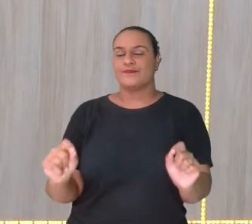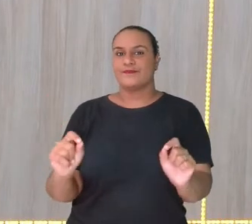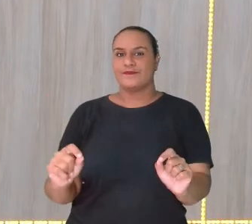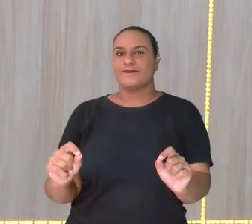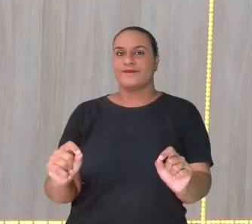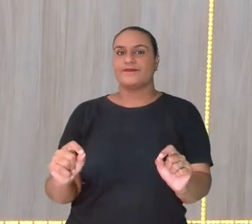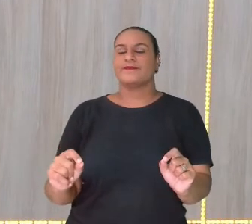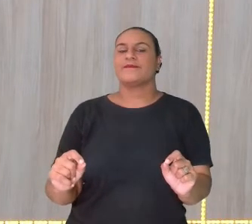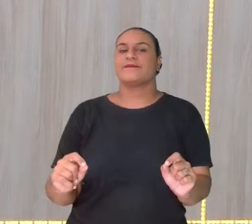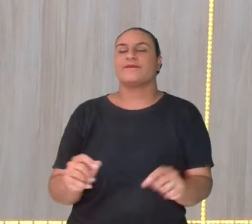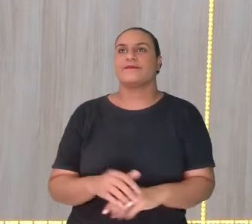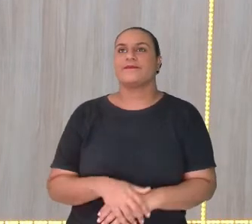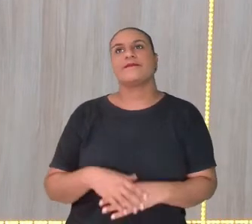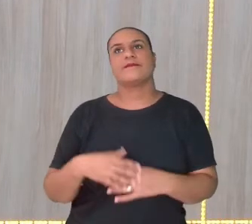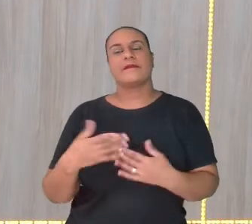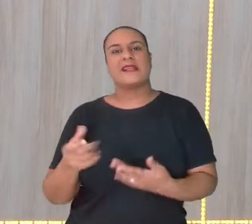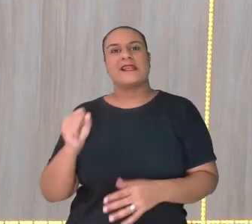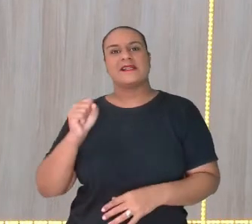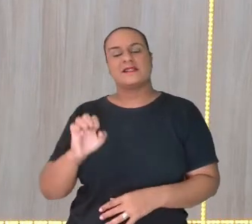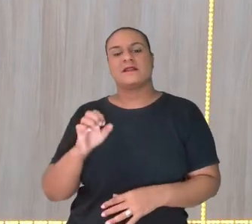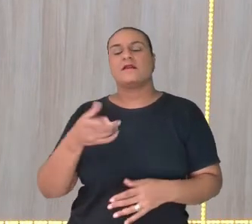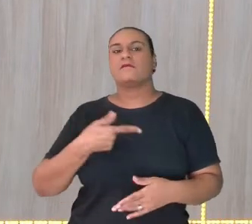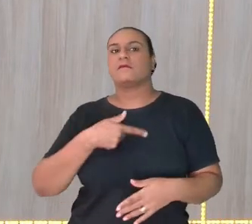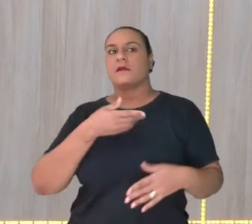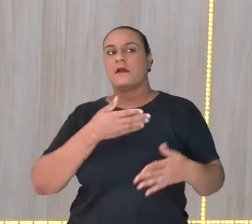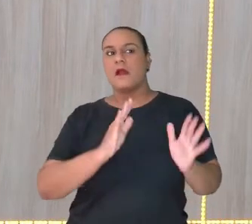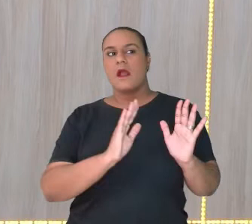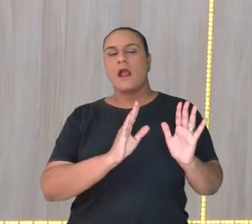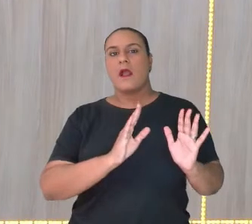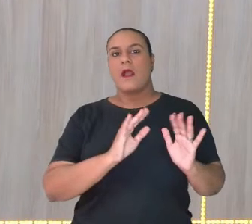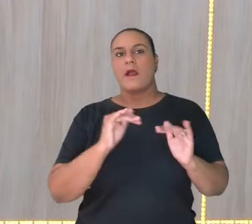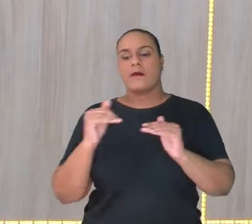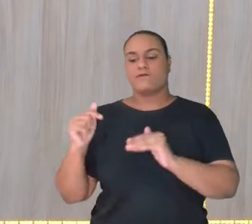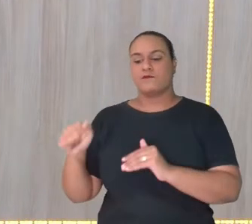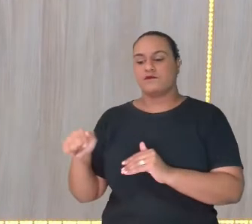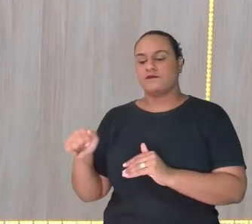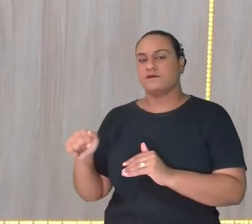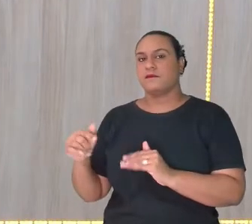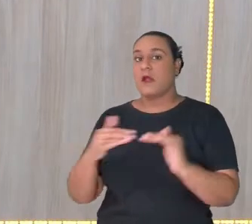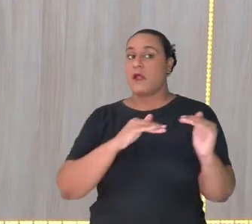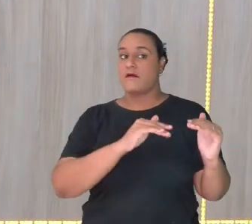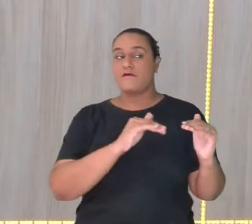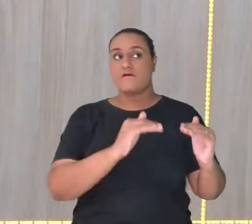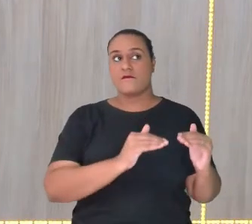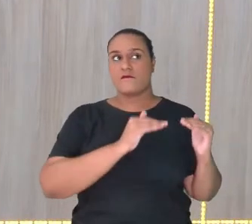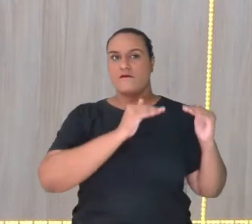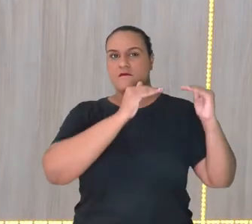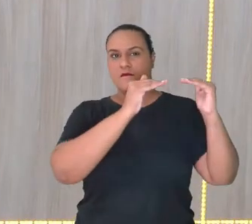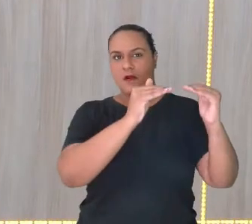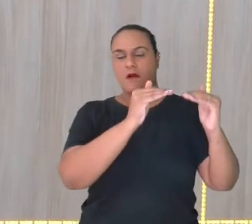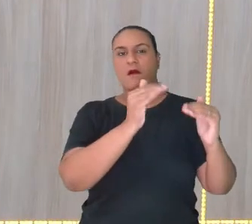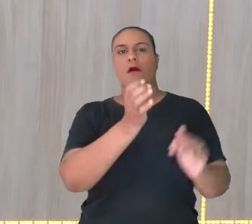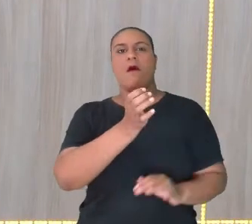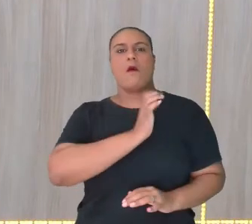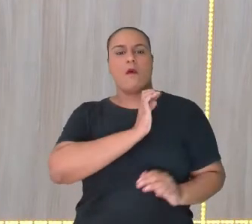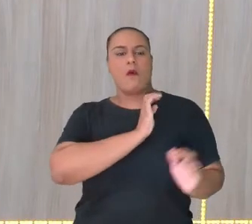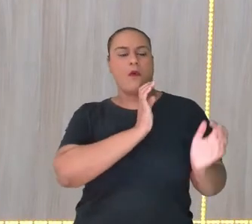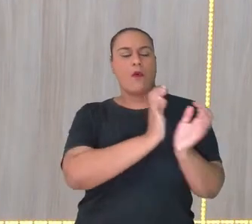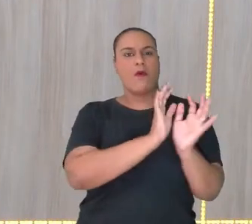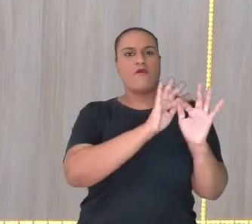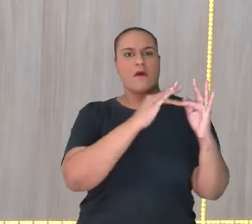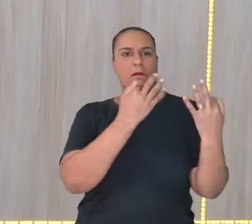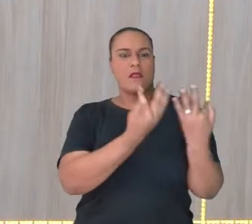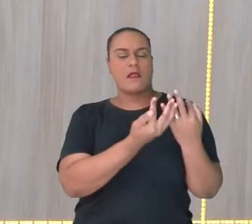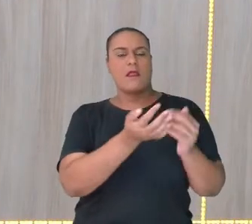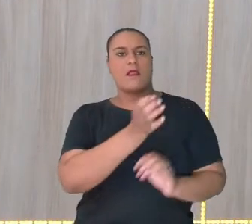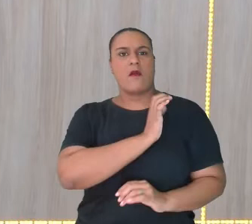que uma vez nascido, né, em uma família mais abastada, né, mais rica, né, mais nobre, considerada nobre,